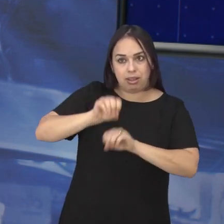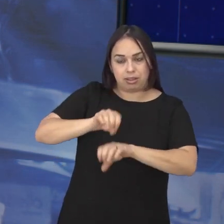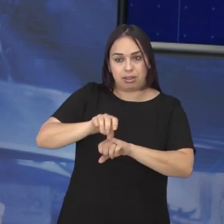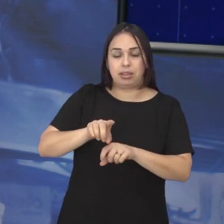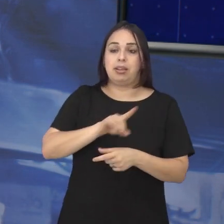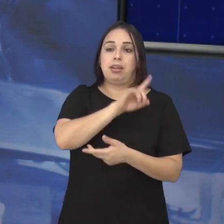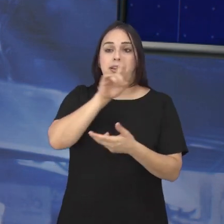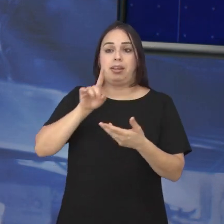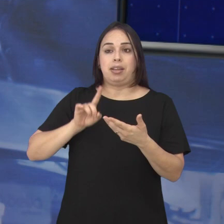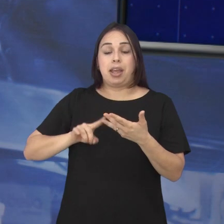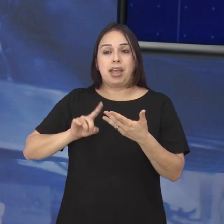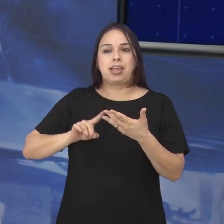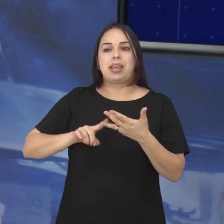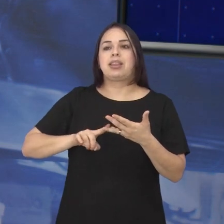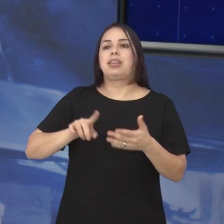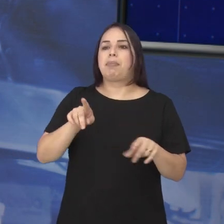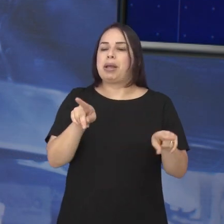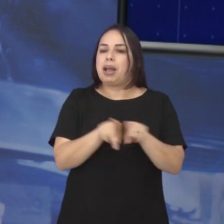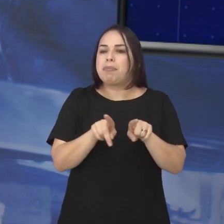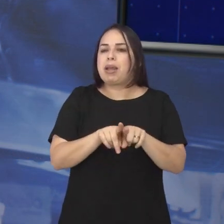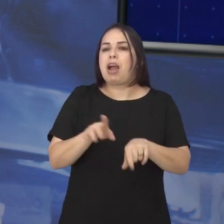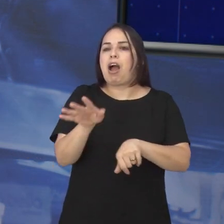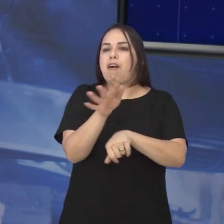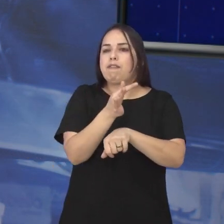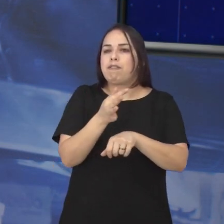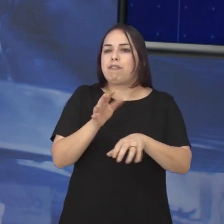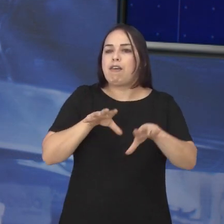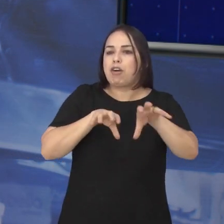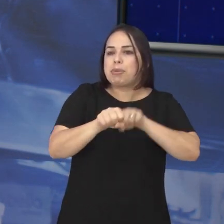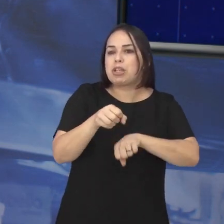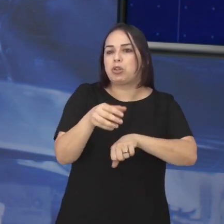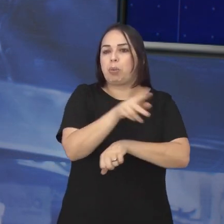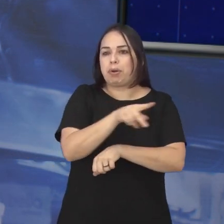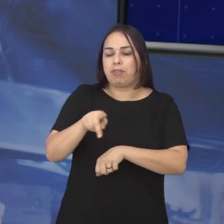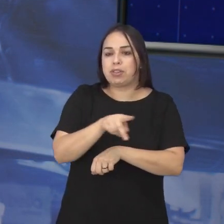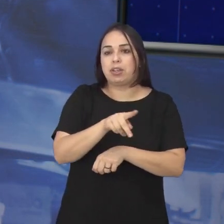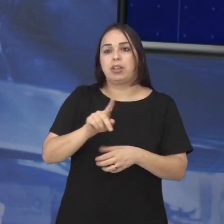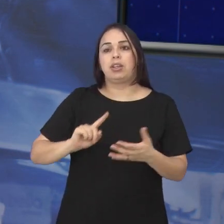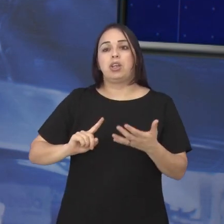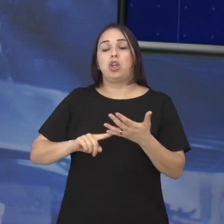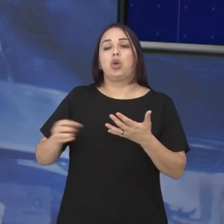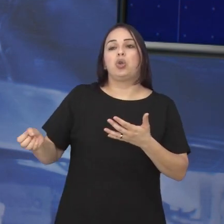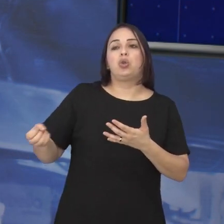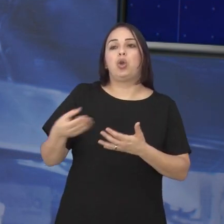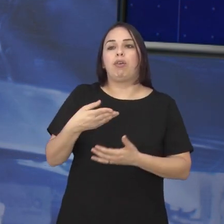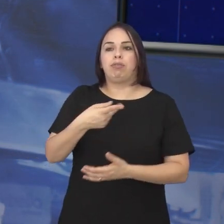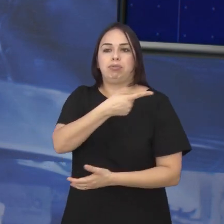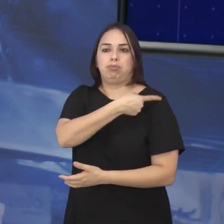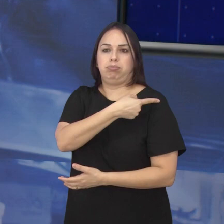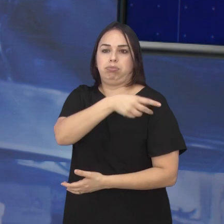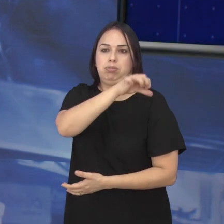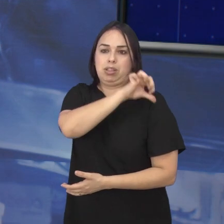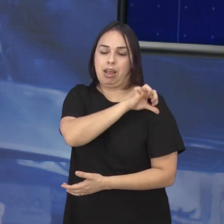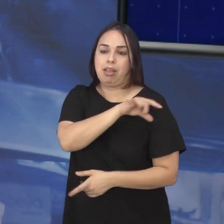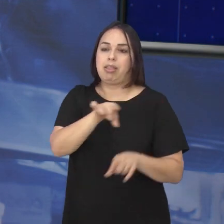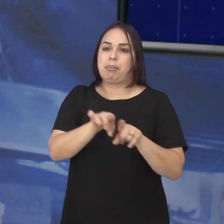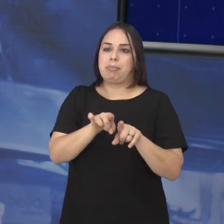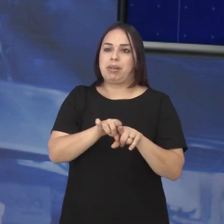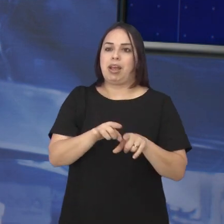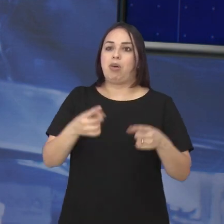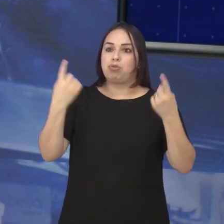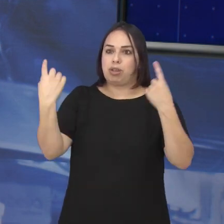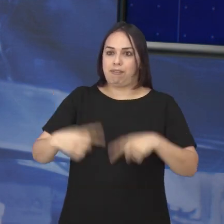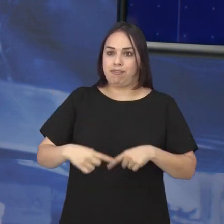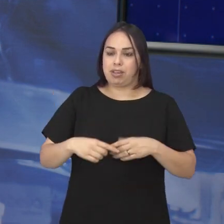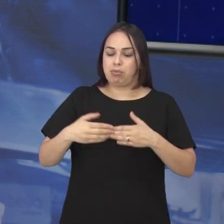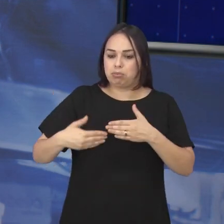formação docente e, mais recentemente, com a implementação também do novo ensino médio, que será um grande desafio para não